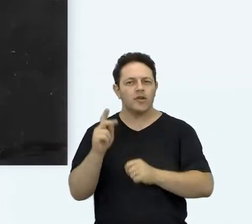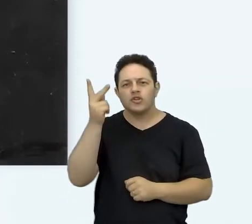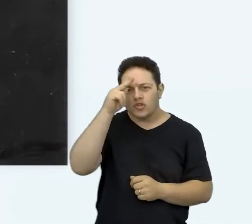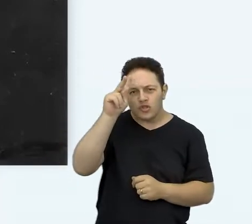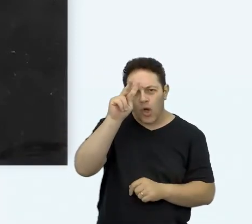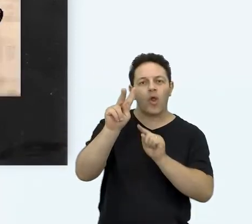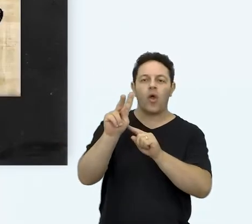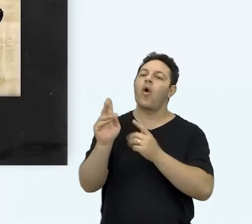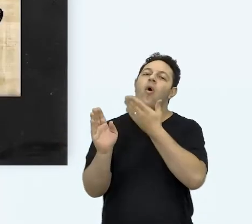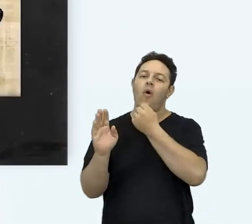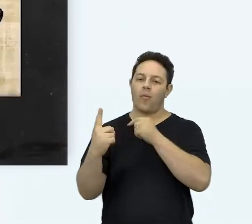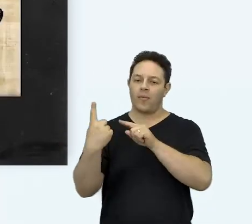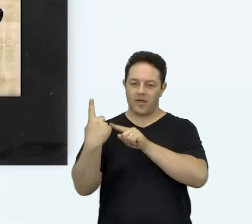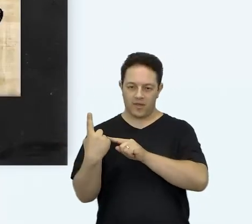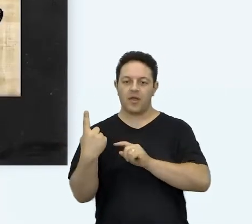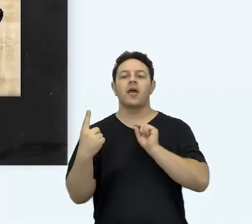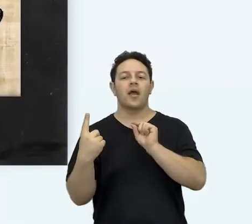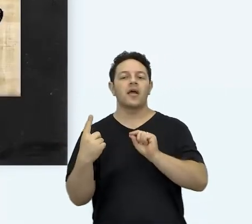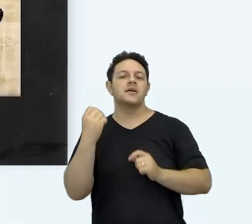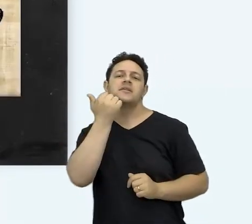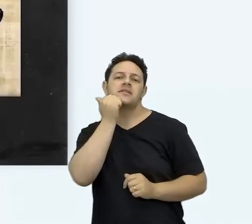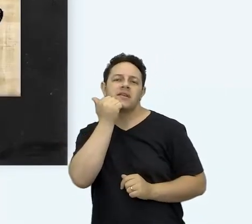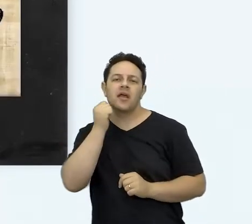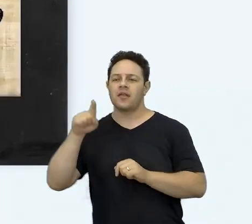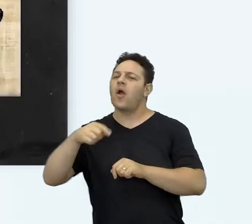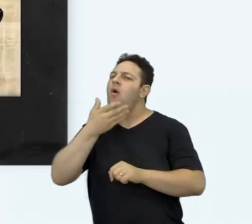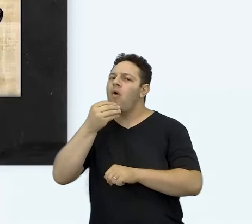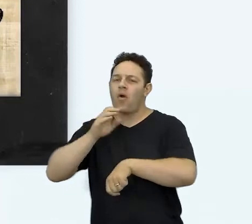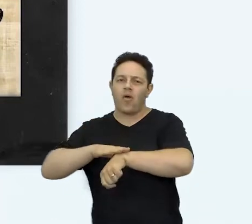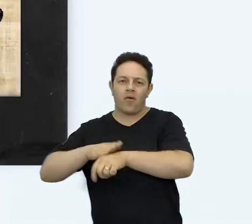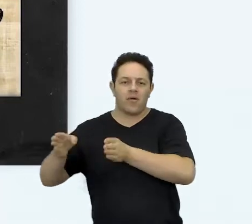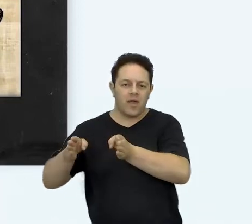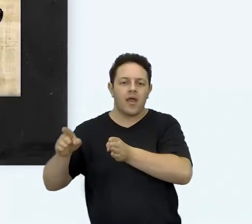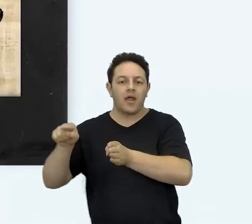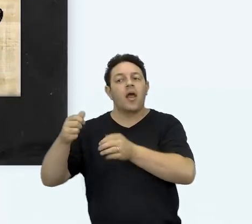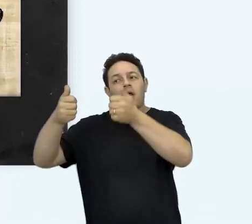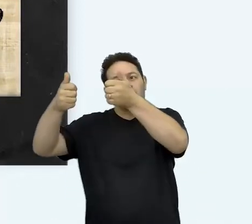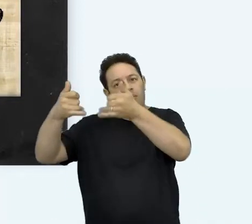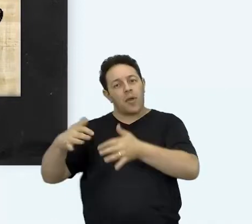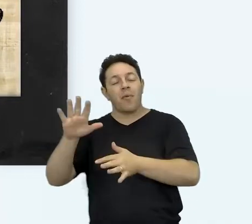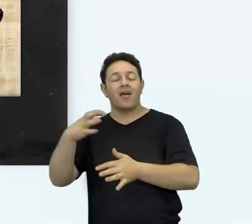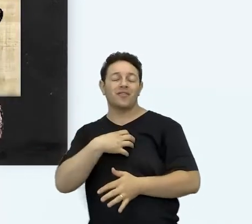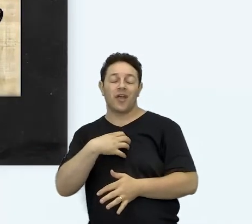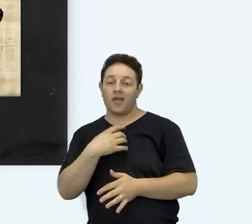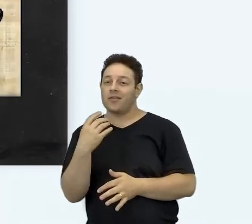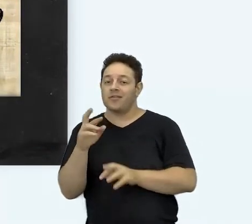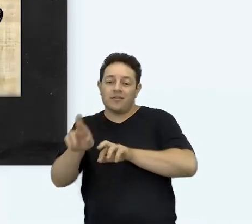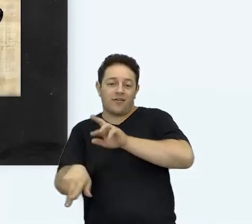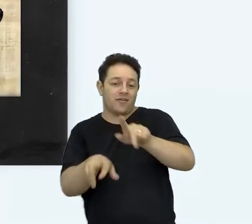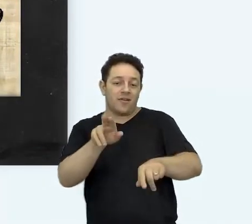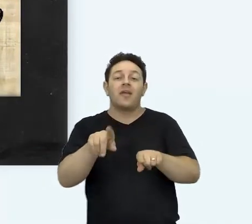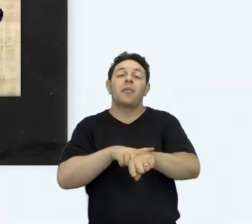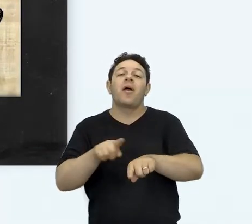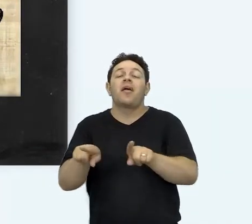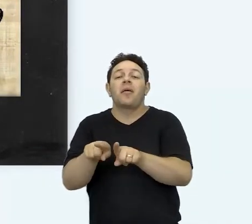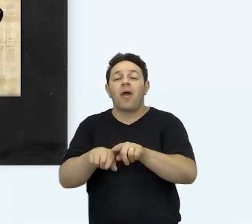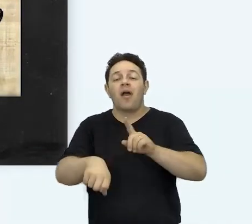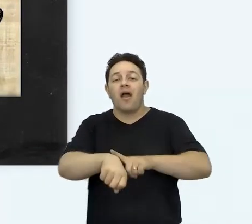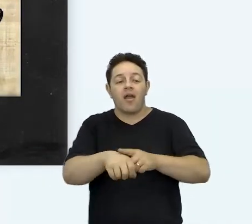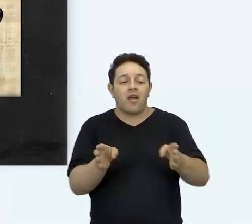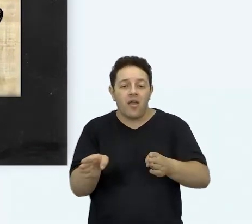pelo historiador Mark Bloch como a ciência do homem no tempo, pode ser vista de formas diferentes em épocas diferentes.